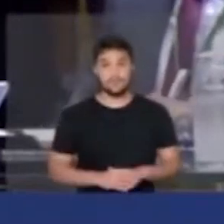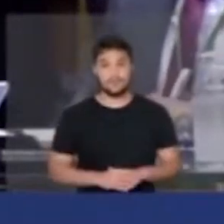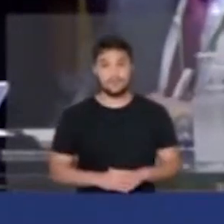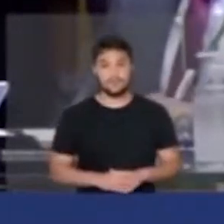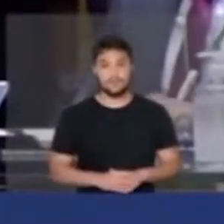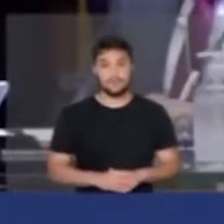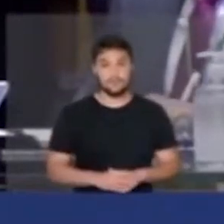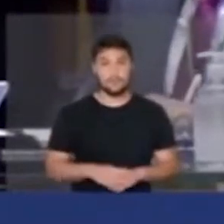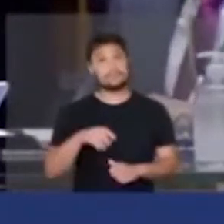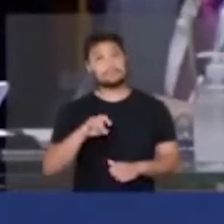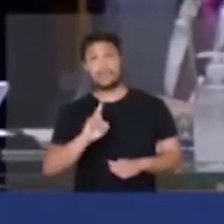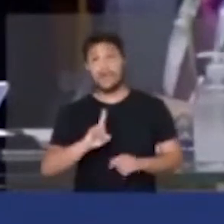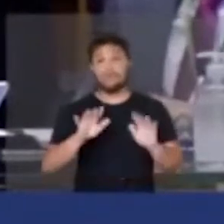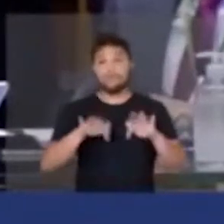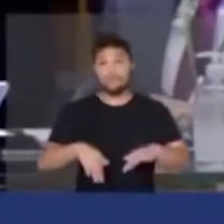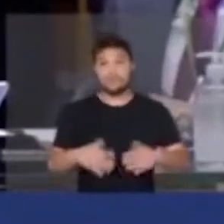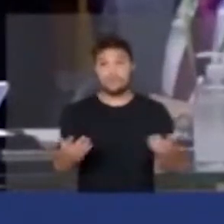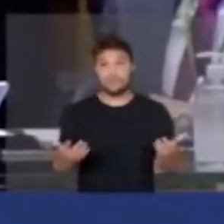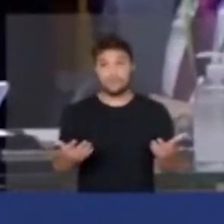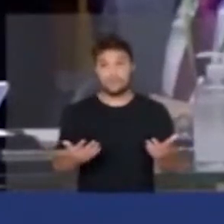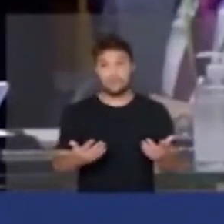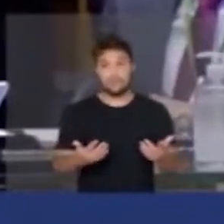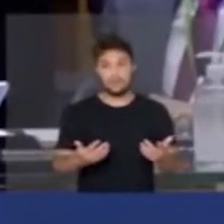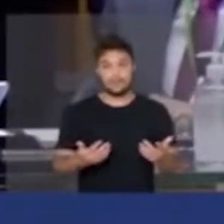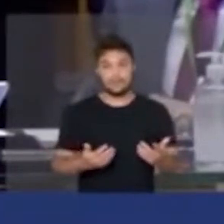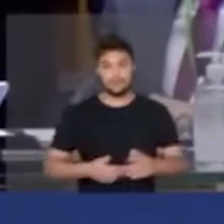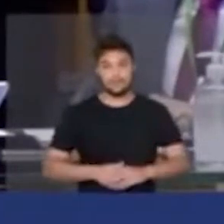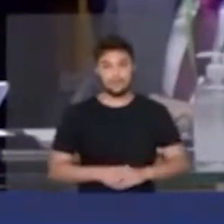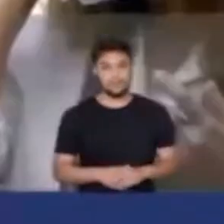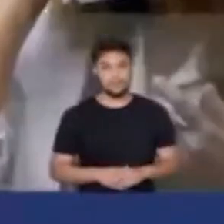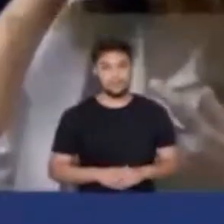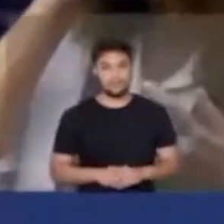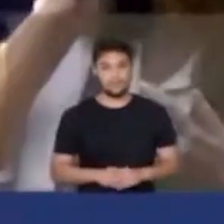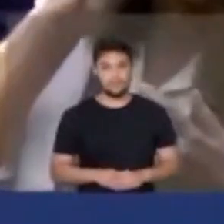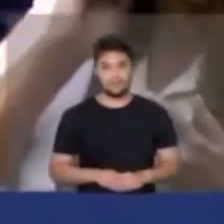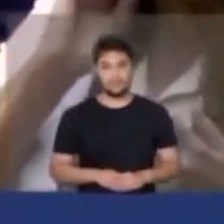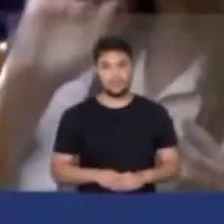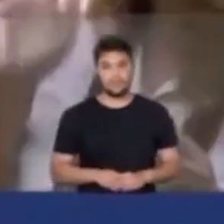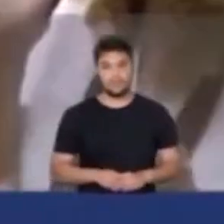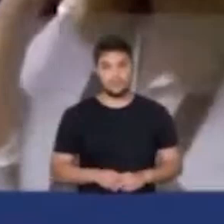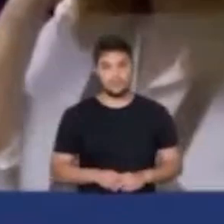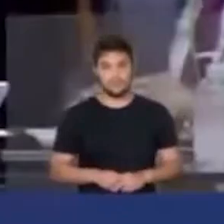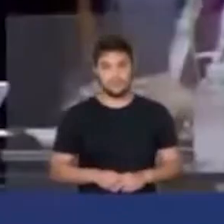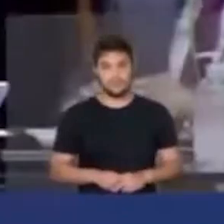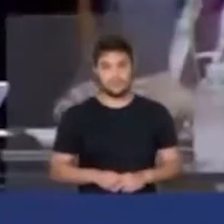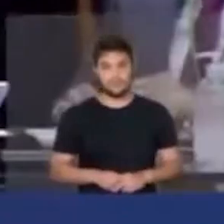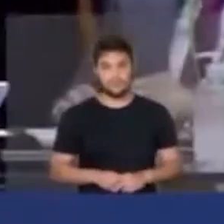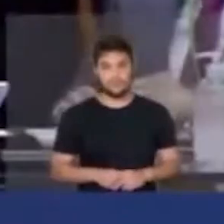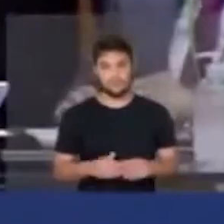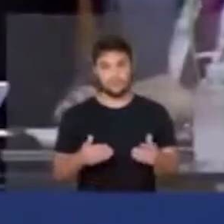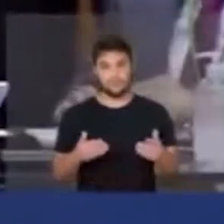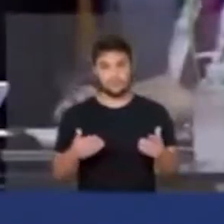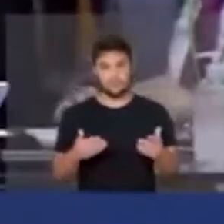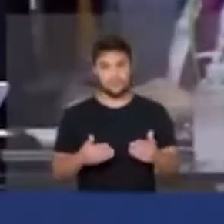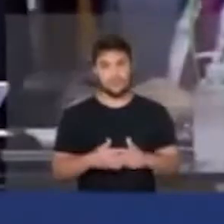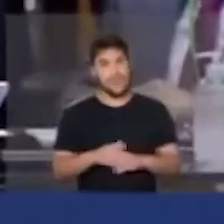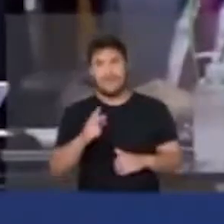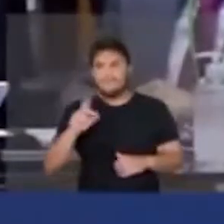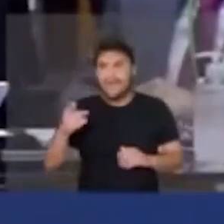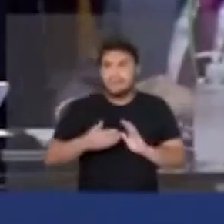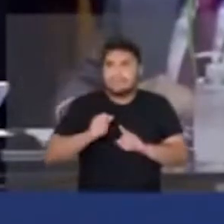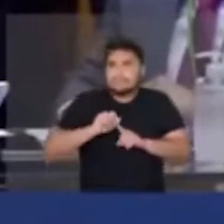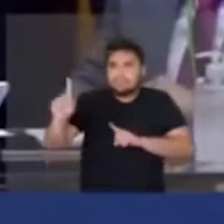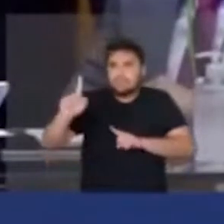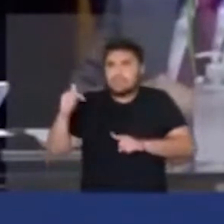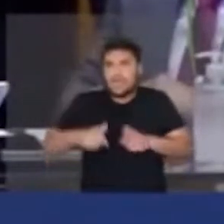que eu tenho aí, sem orientação. Não, senhor vai me tirar do plenário, senhor palavra. Presidente. Eu não posso falar acha paralelo que vai me tirar parlamentar. Desse plenário?